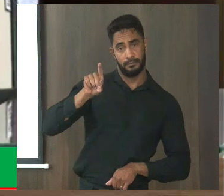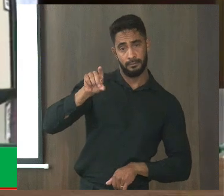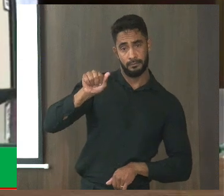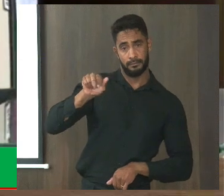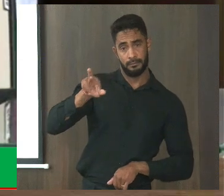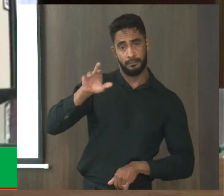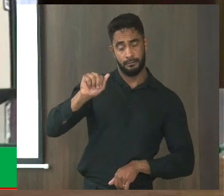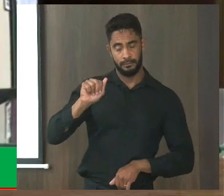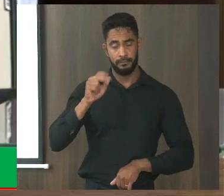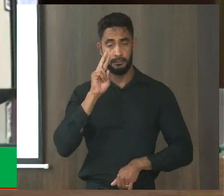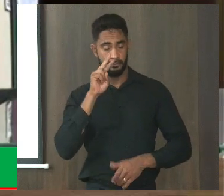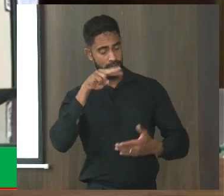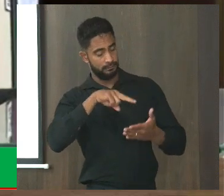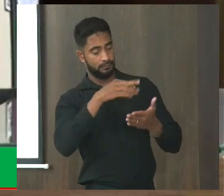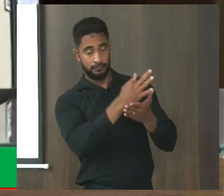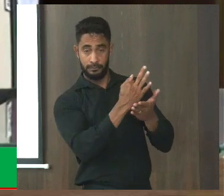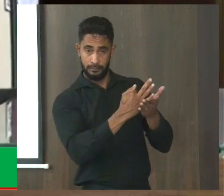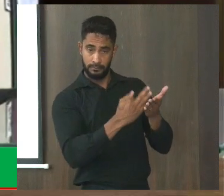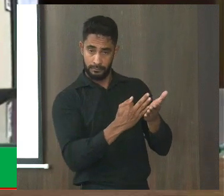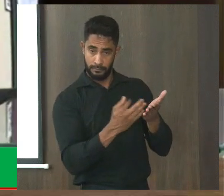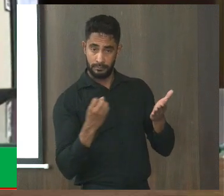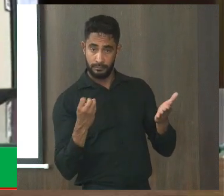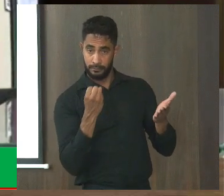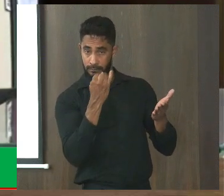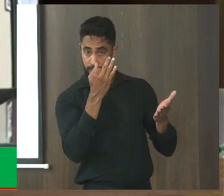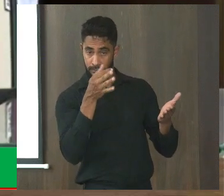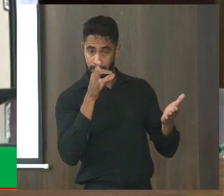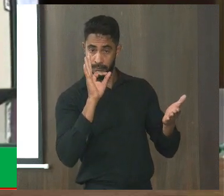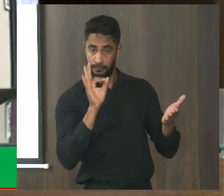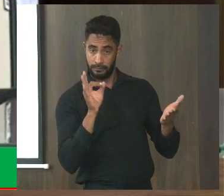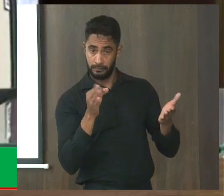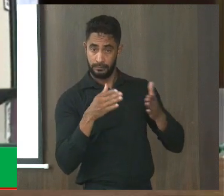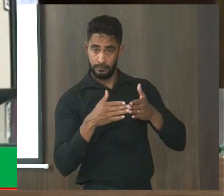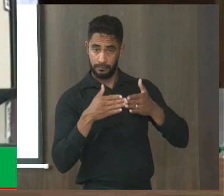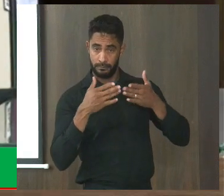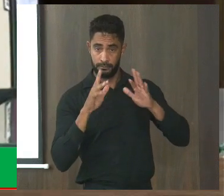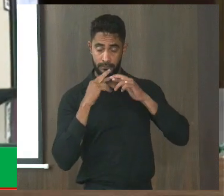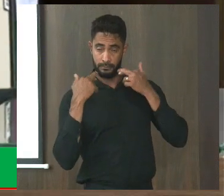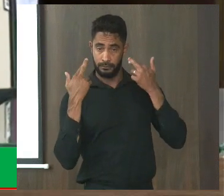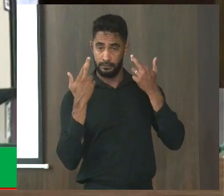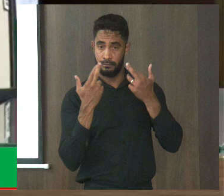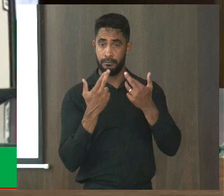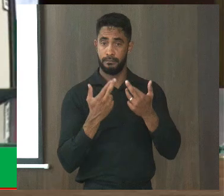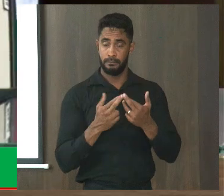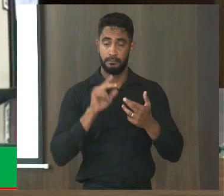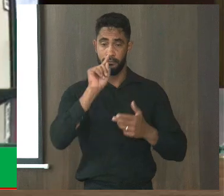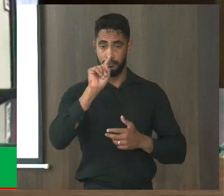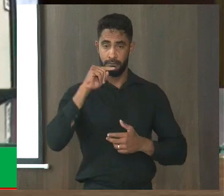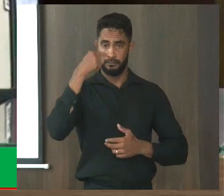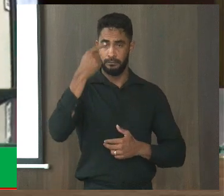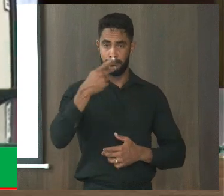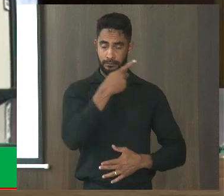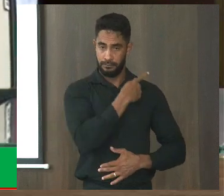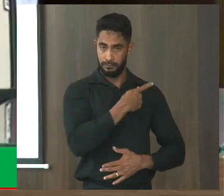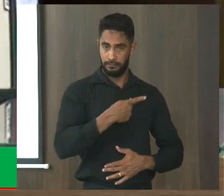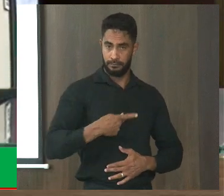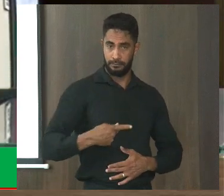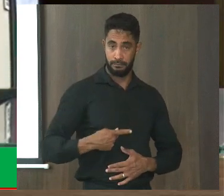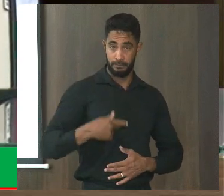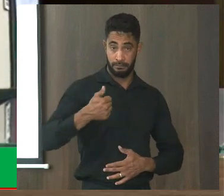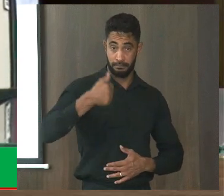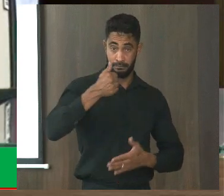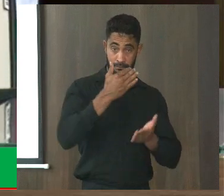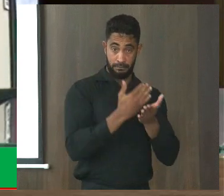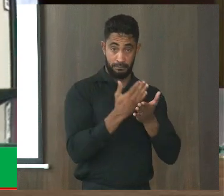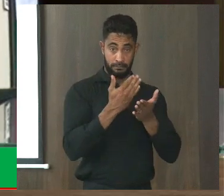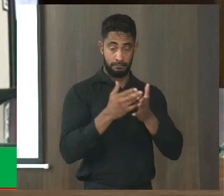chamada, verifique que a lista de comparecimento registra a existência de número regimental. Declara aberta a reunião. Após, o senhor presidente passa para a primeira parte